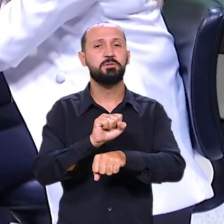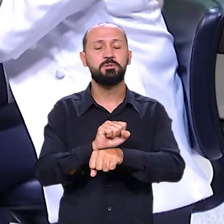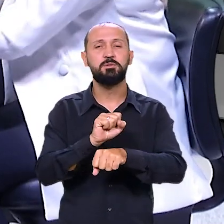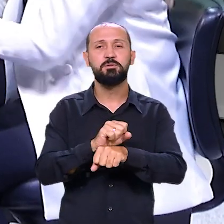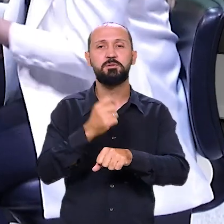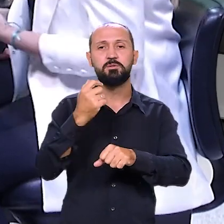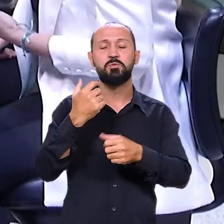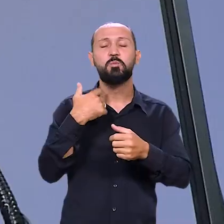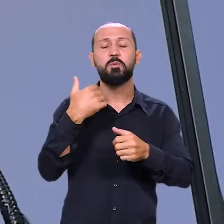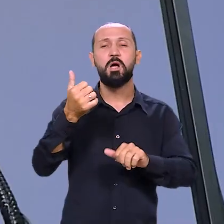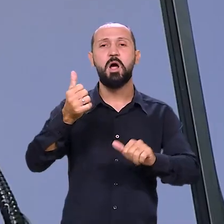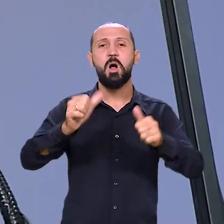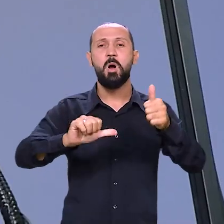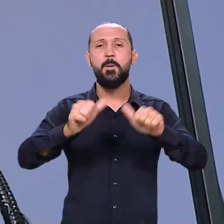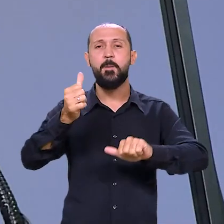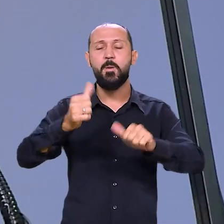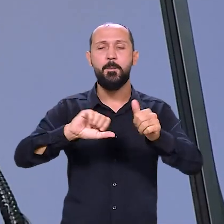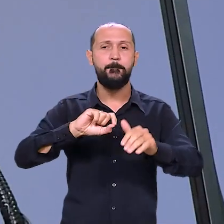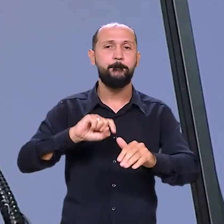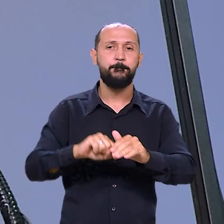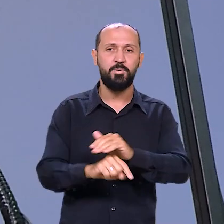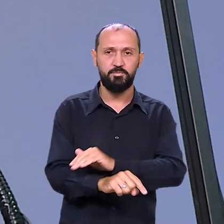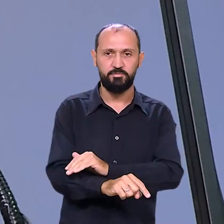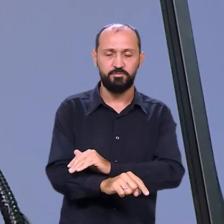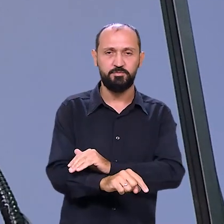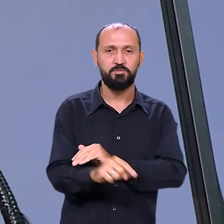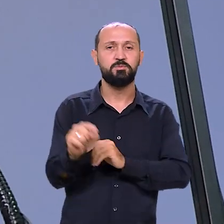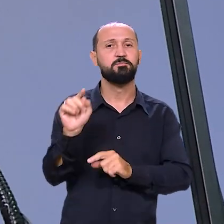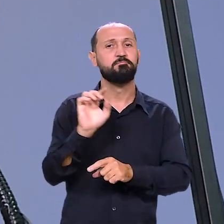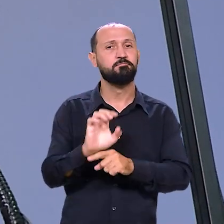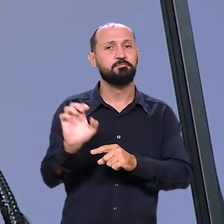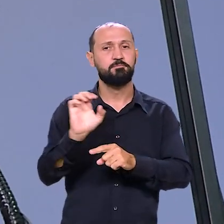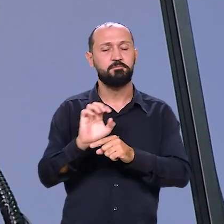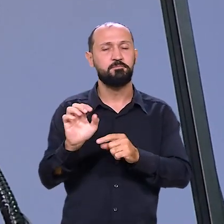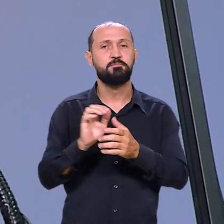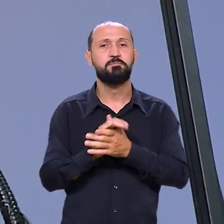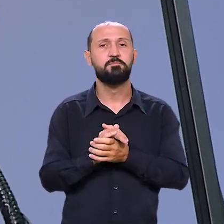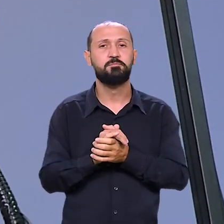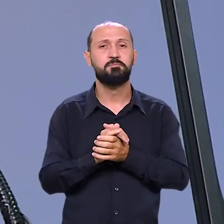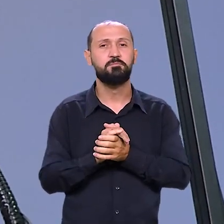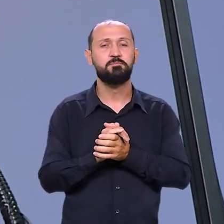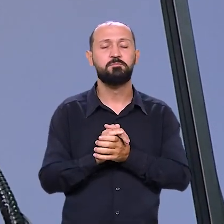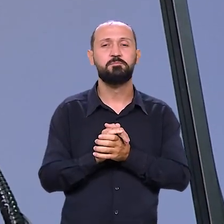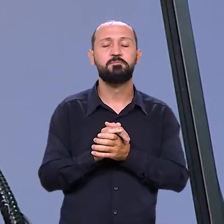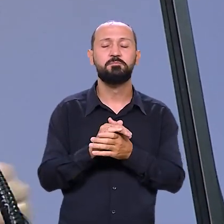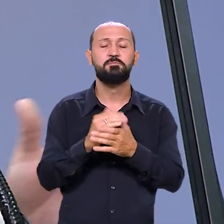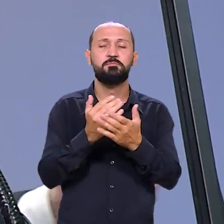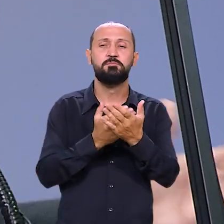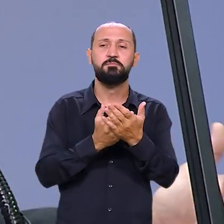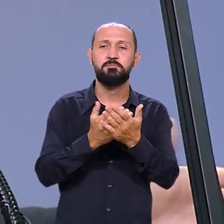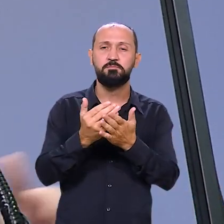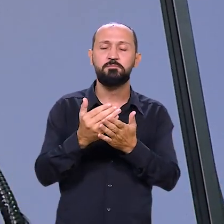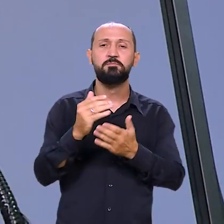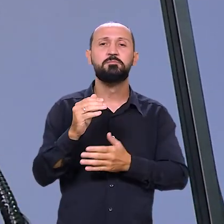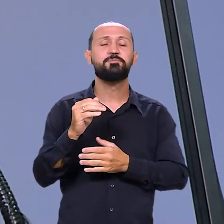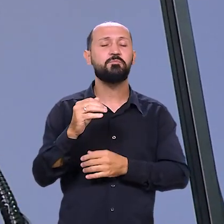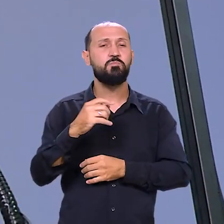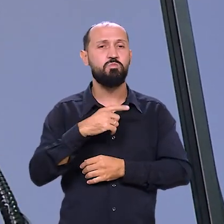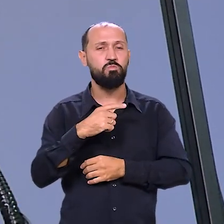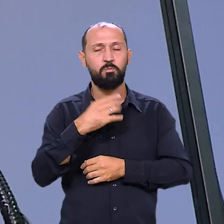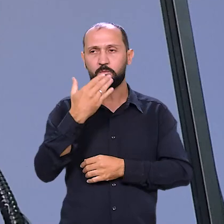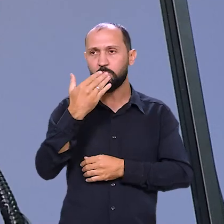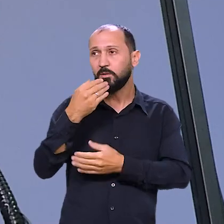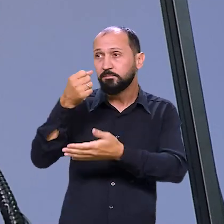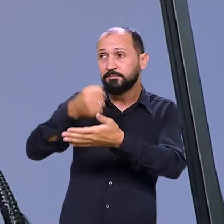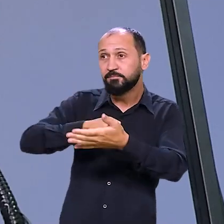aguardando um diagnóstico mais profundo do Estado. Diante das